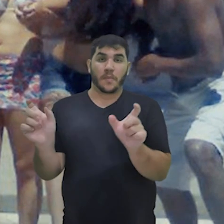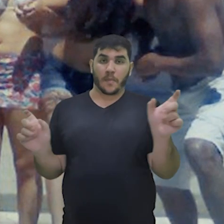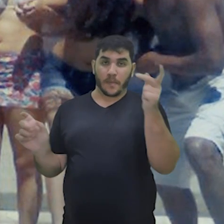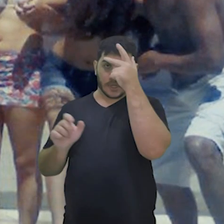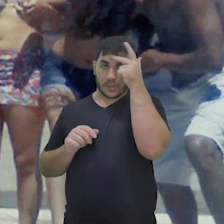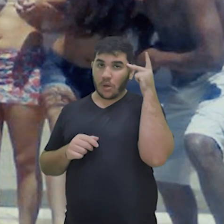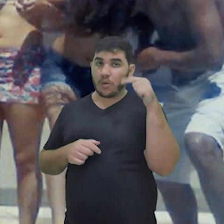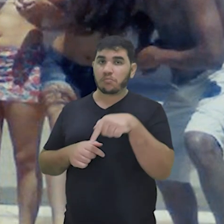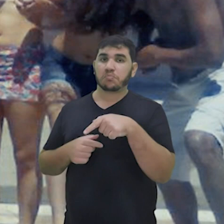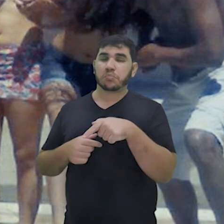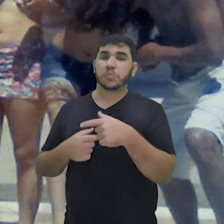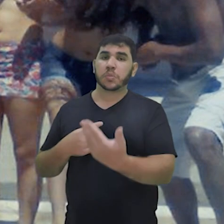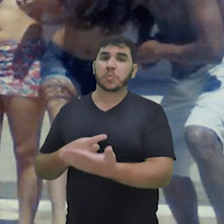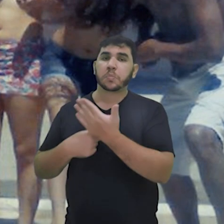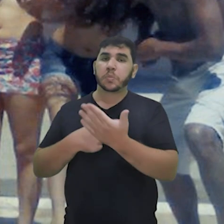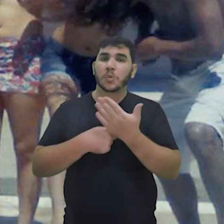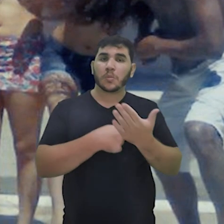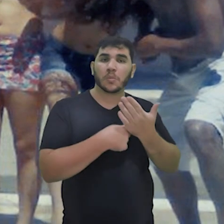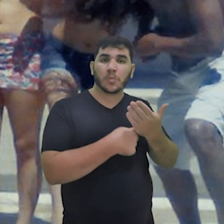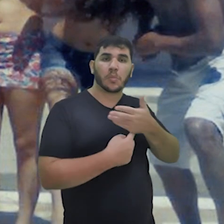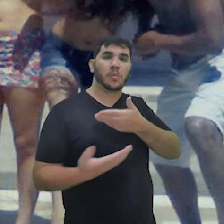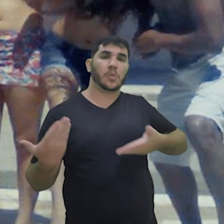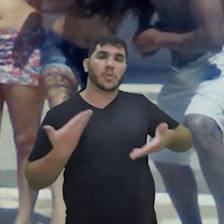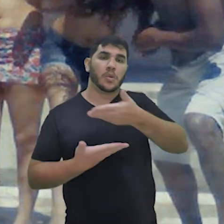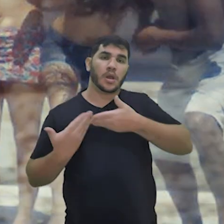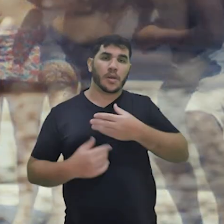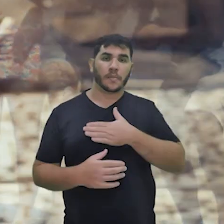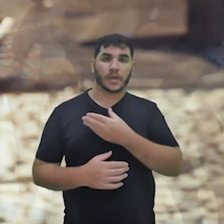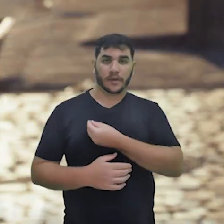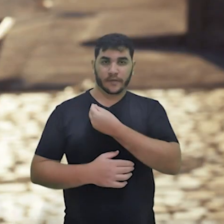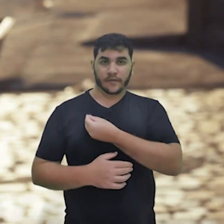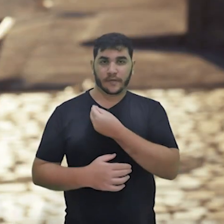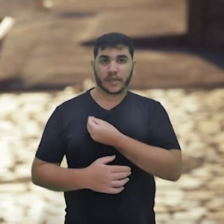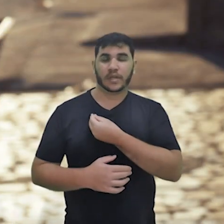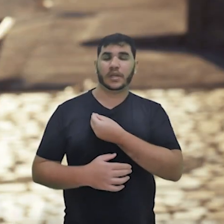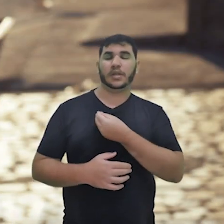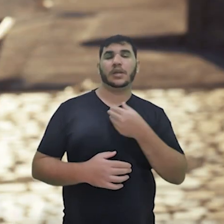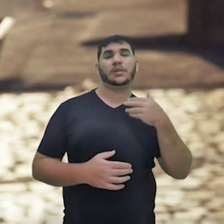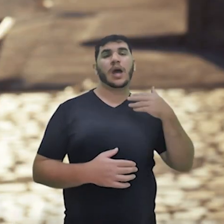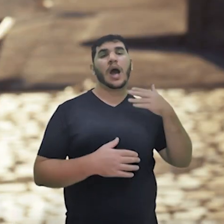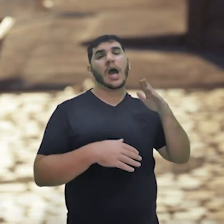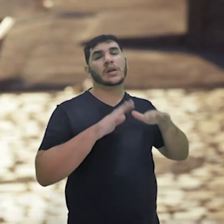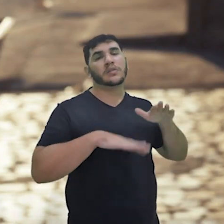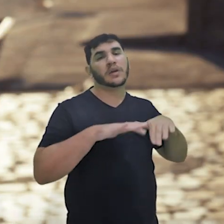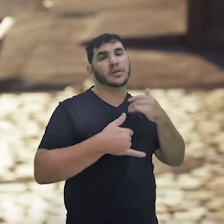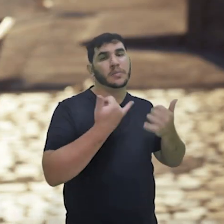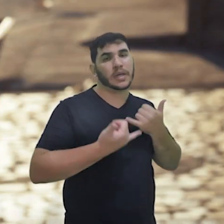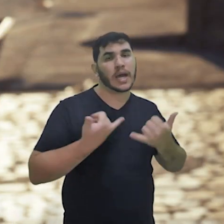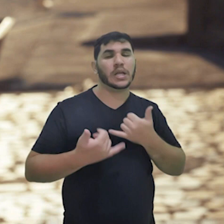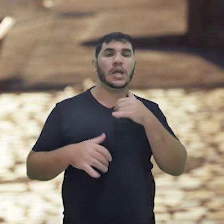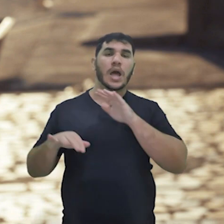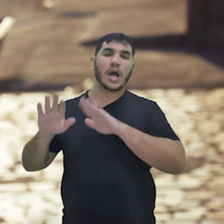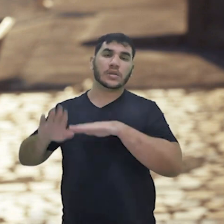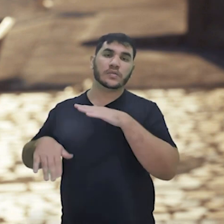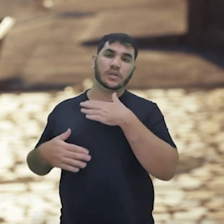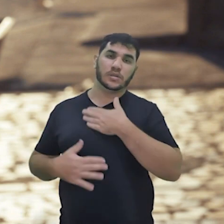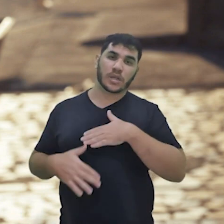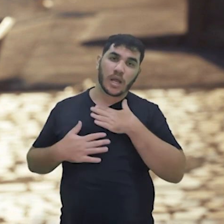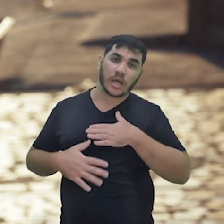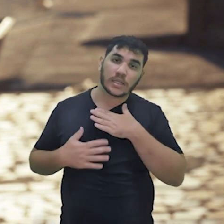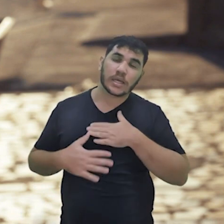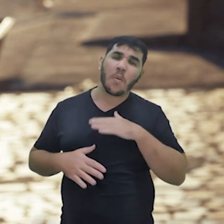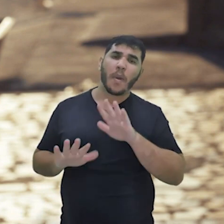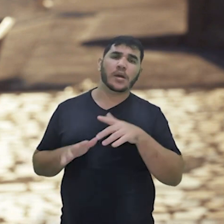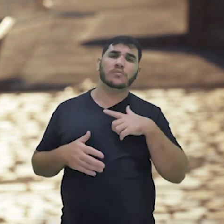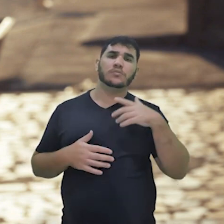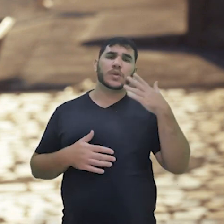que contribuíam com a minha vida, num sentido às vezes de lazer, às vezes de brincadeira, mas que eu ainda